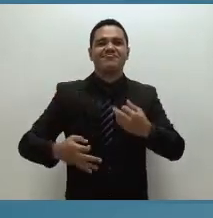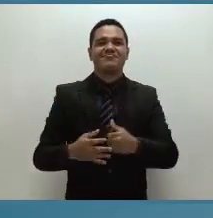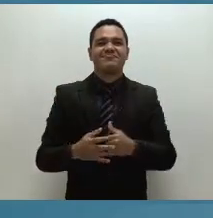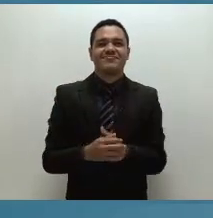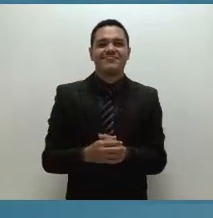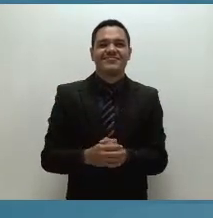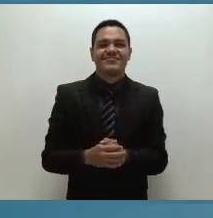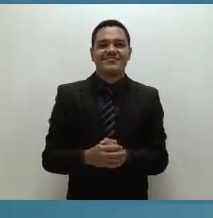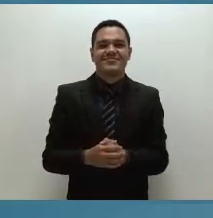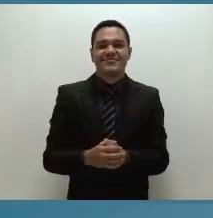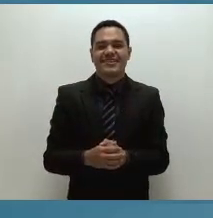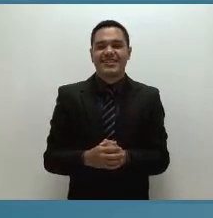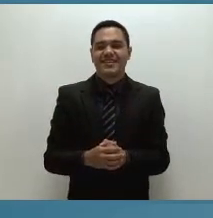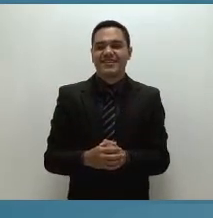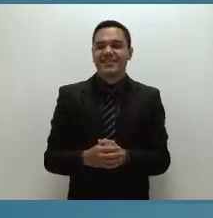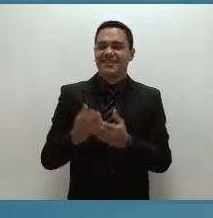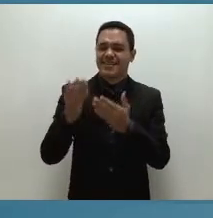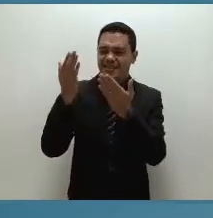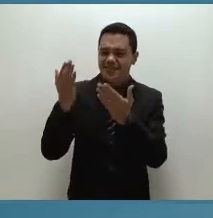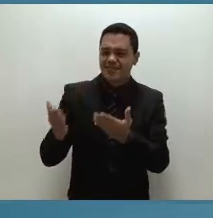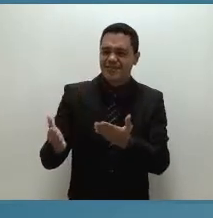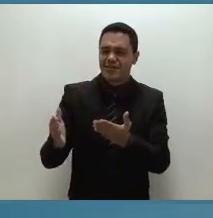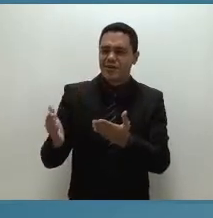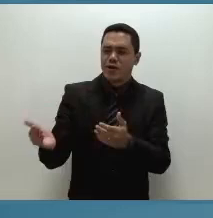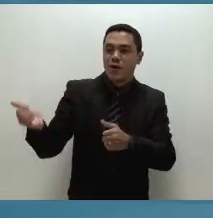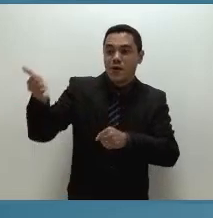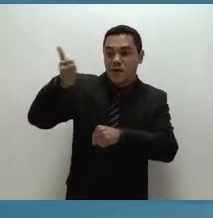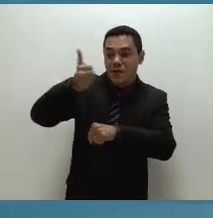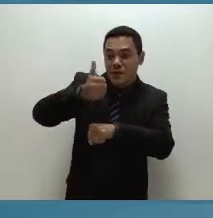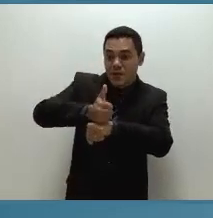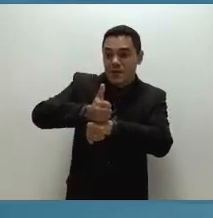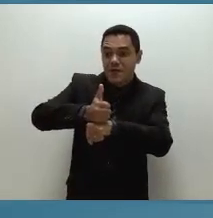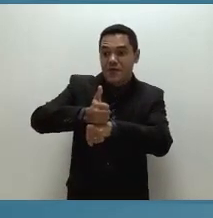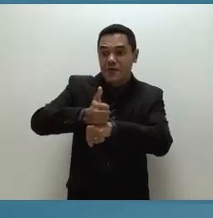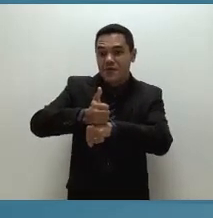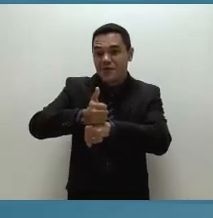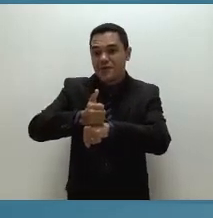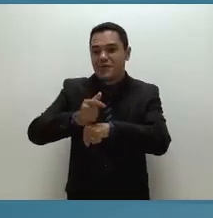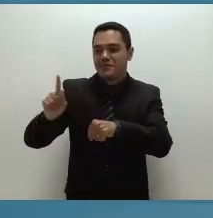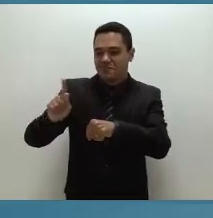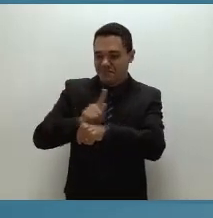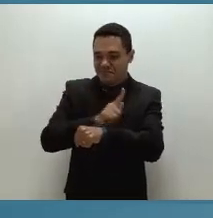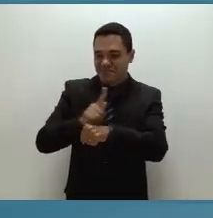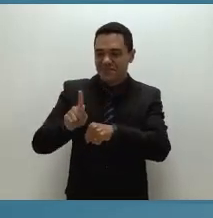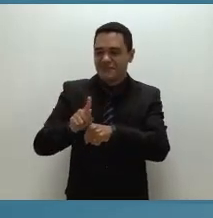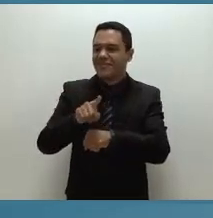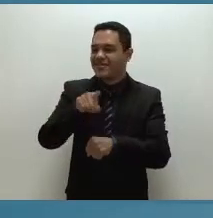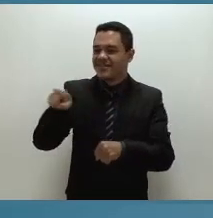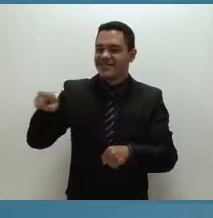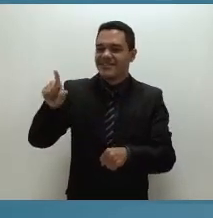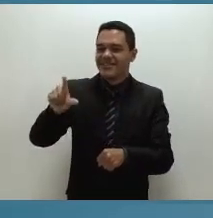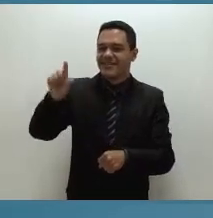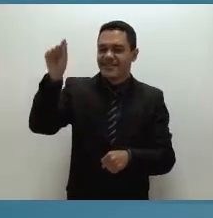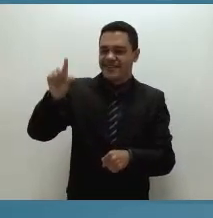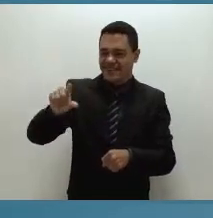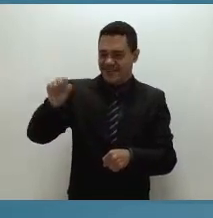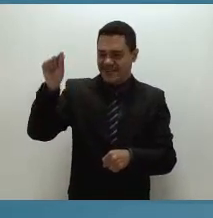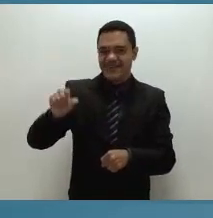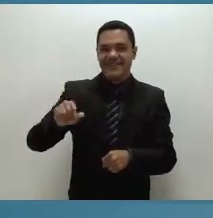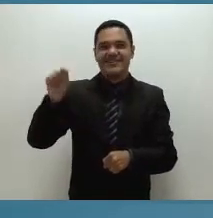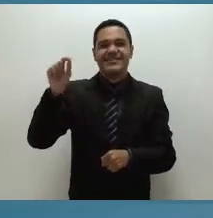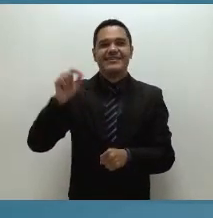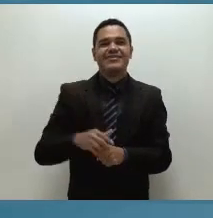a nobre função dos cargos de direção para os quais foram eleitos,